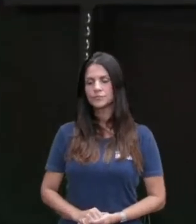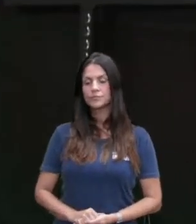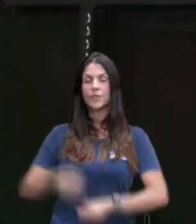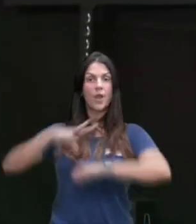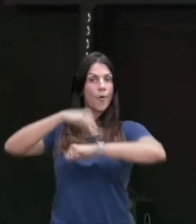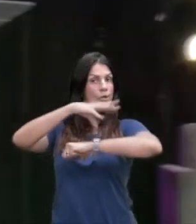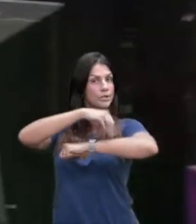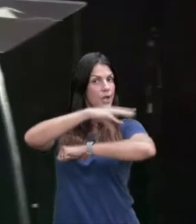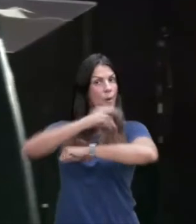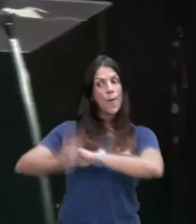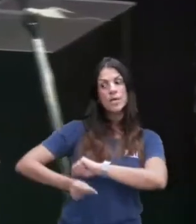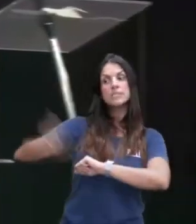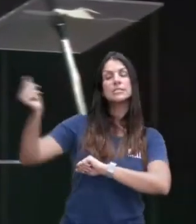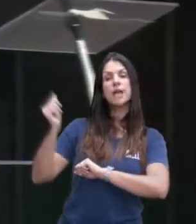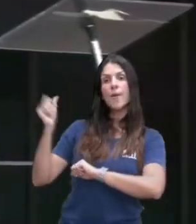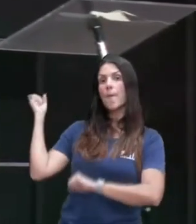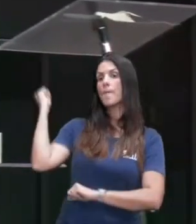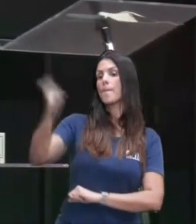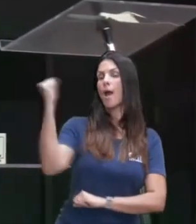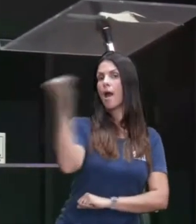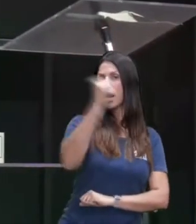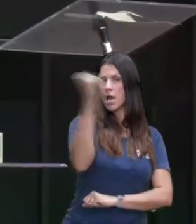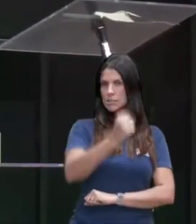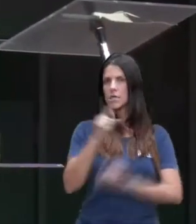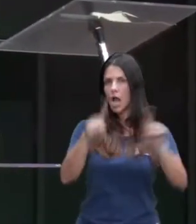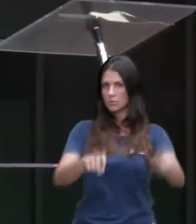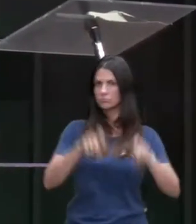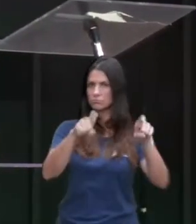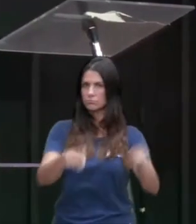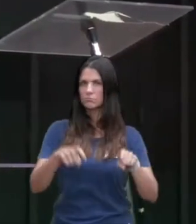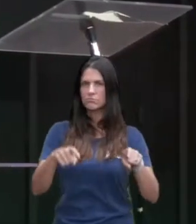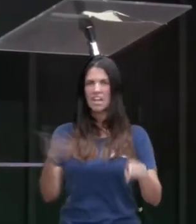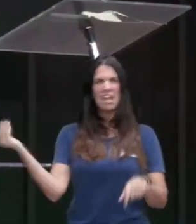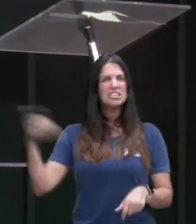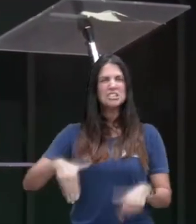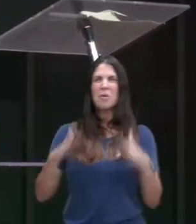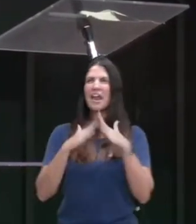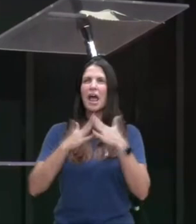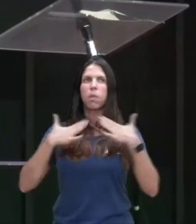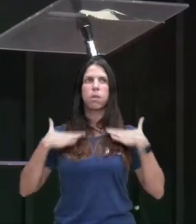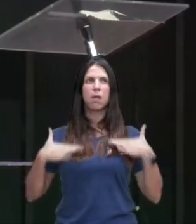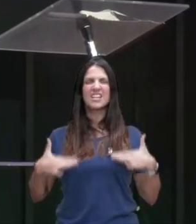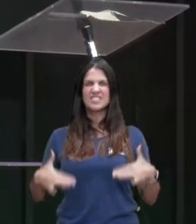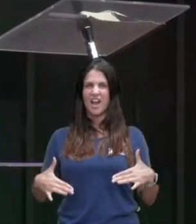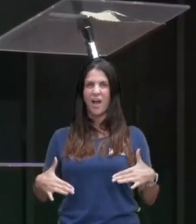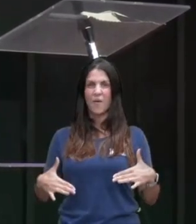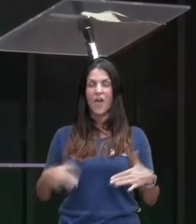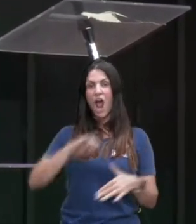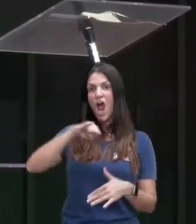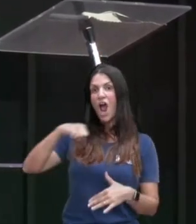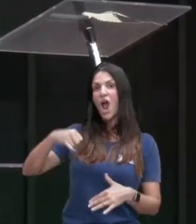Esaú ele saiu lá para as caçadas dele ele chega em casa exausto o Jacó que ficava mais com a mamãe aprendeu a